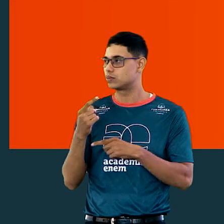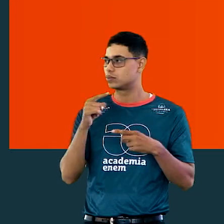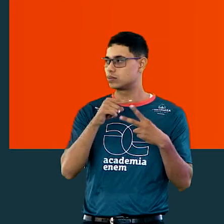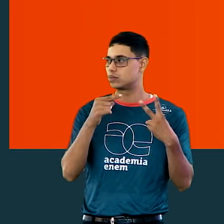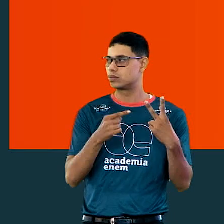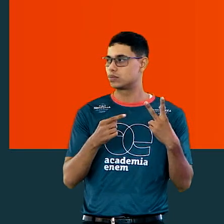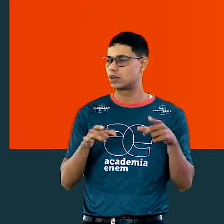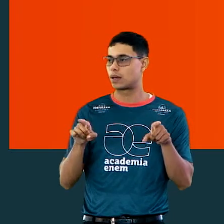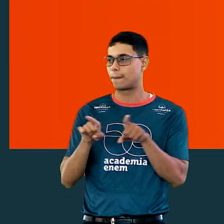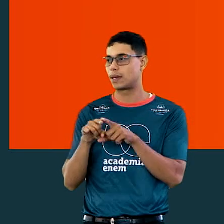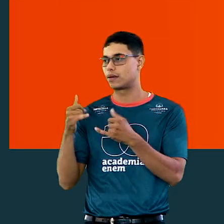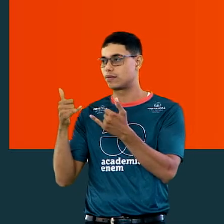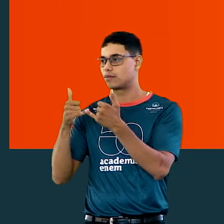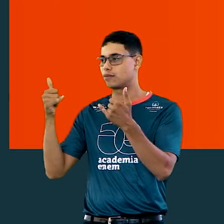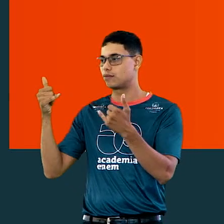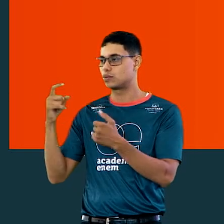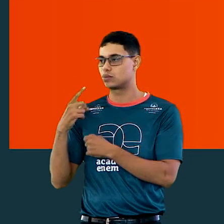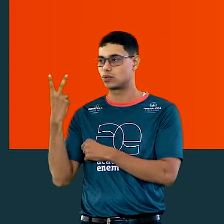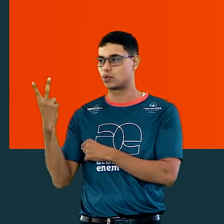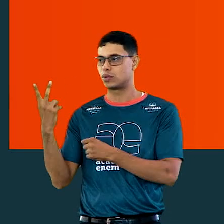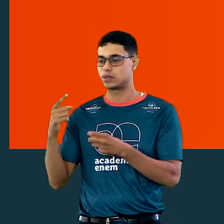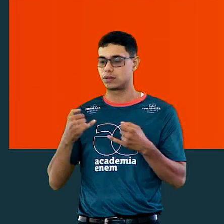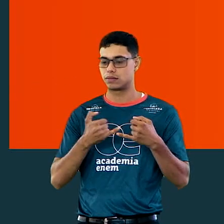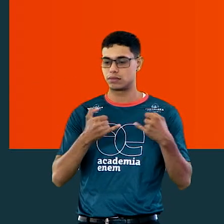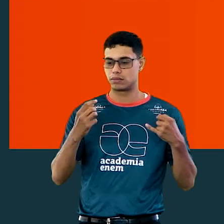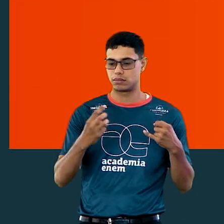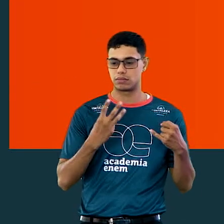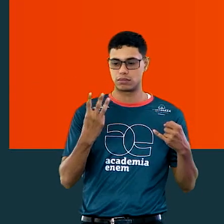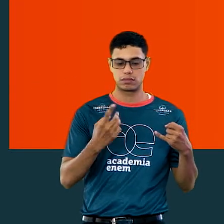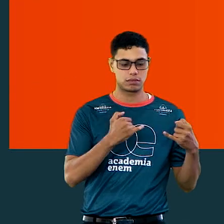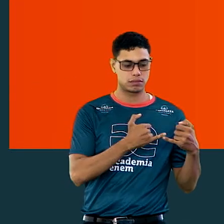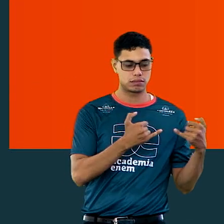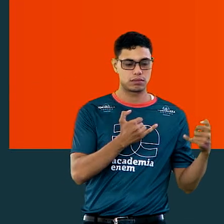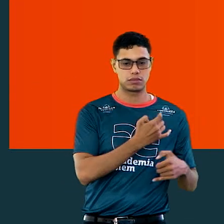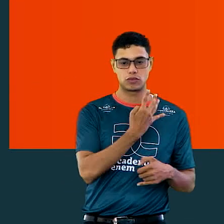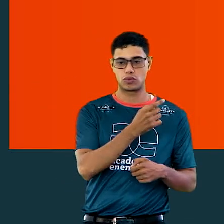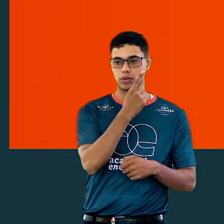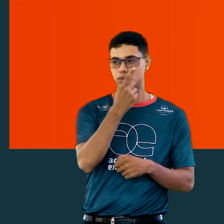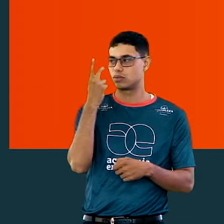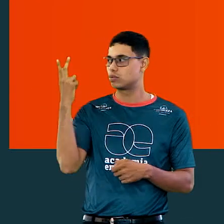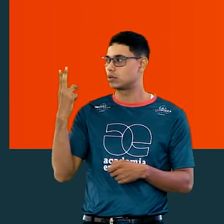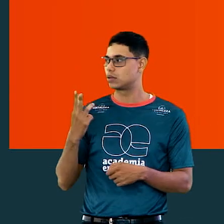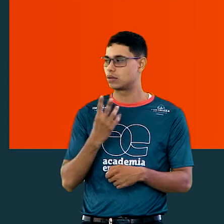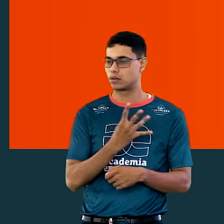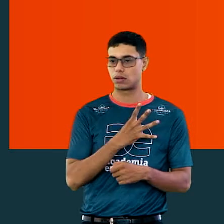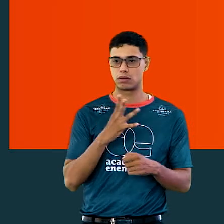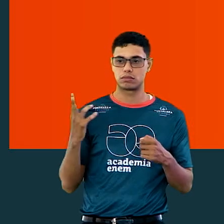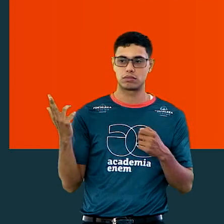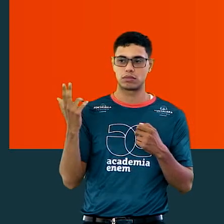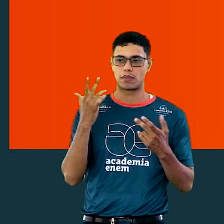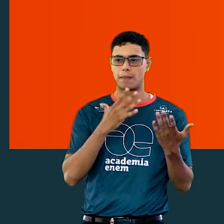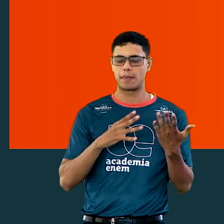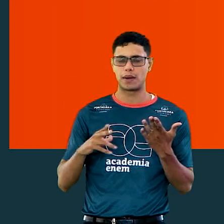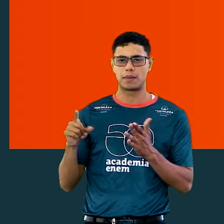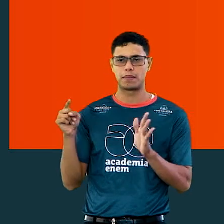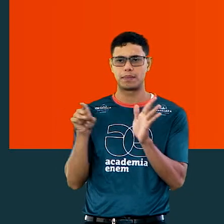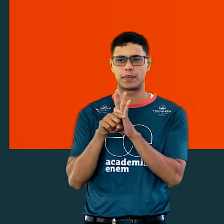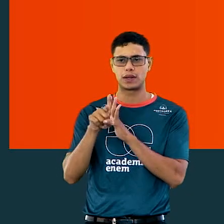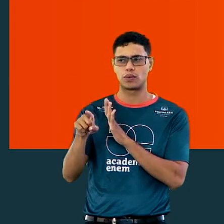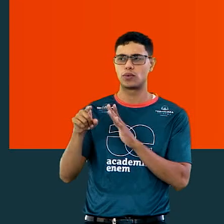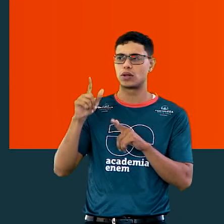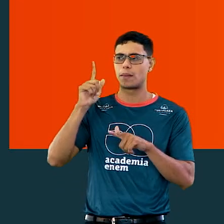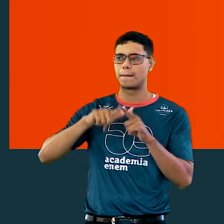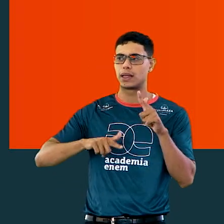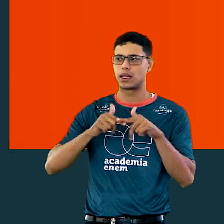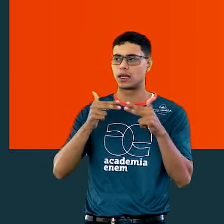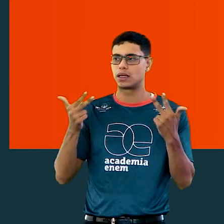também com o fio 2, com o fio 3 e com o fio 4. Professor, e cadê o